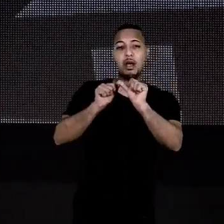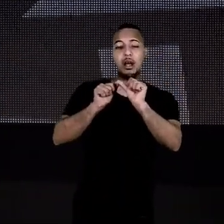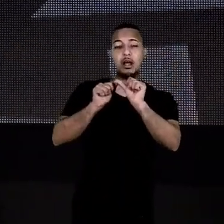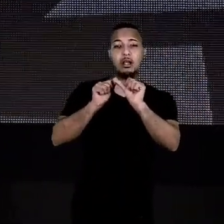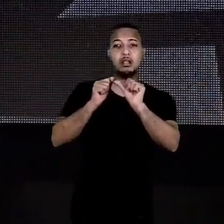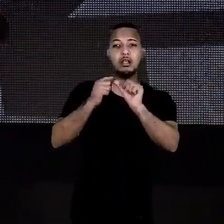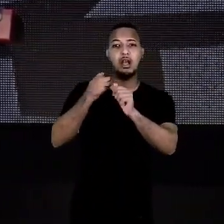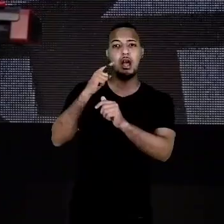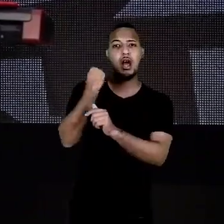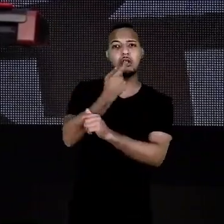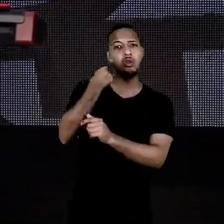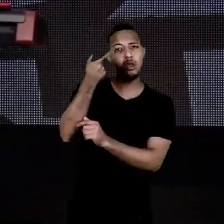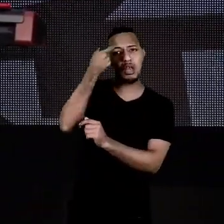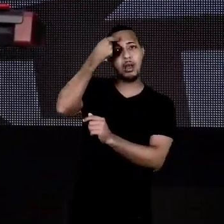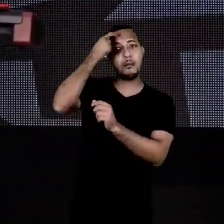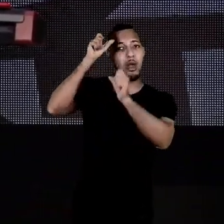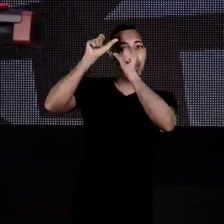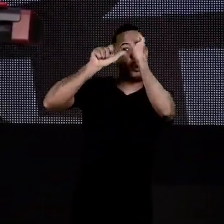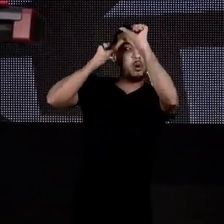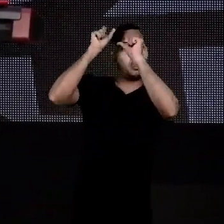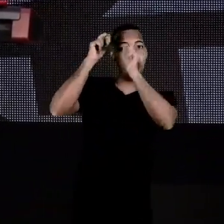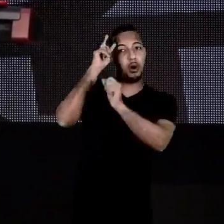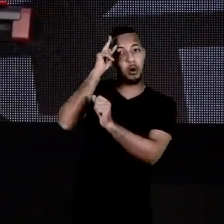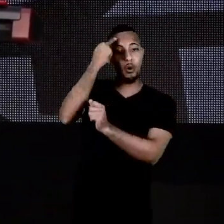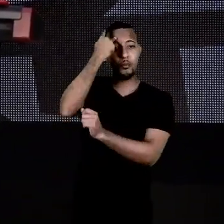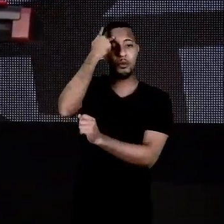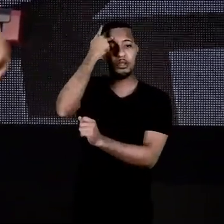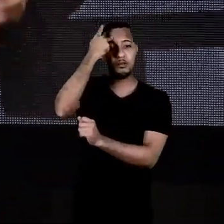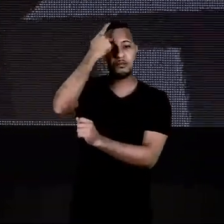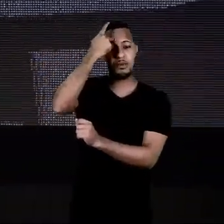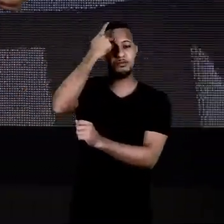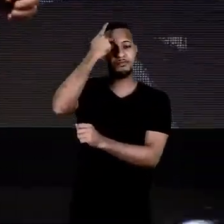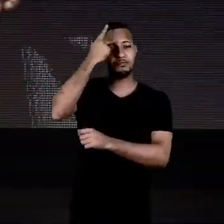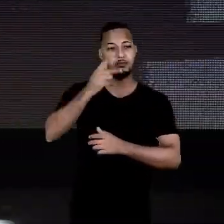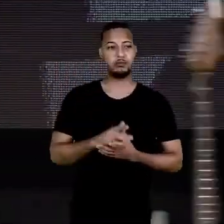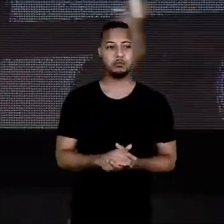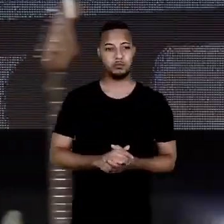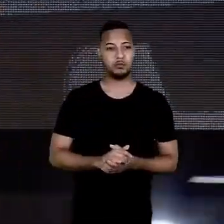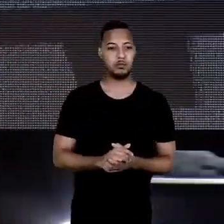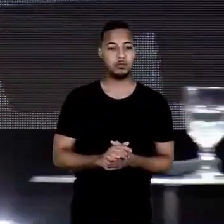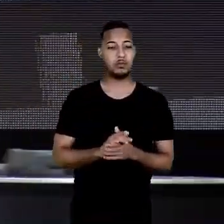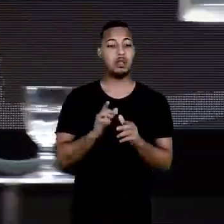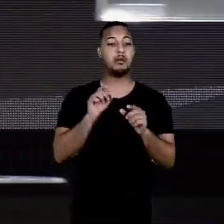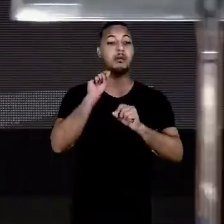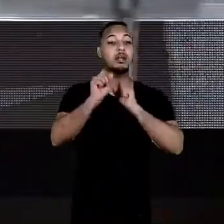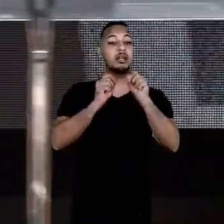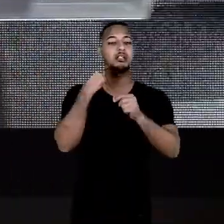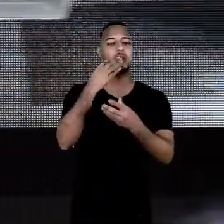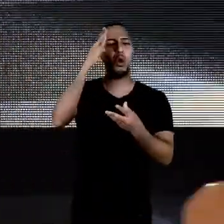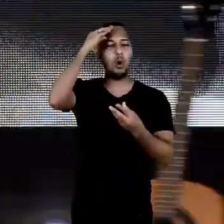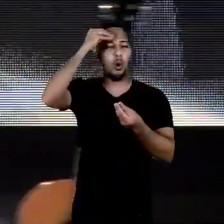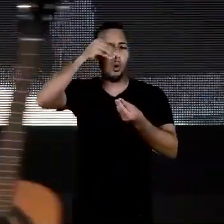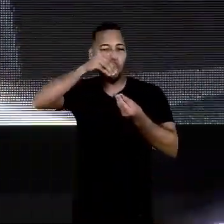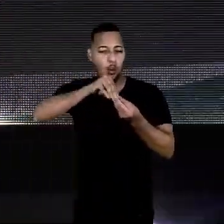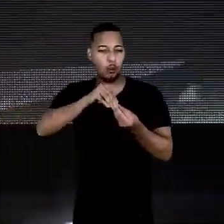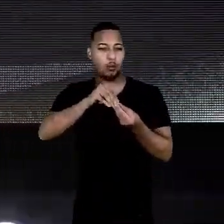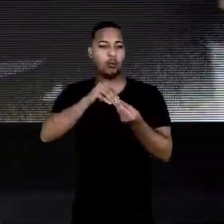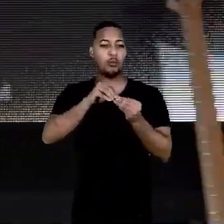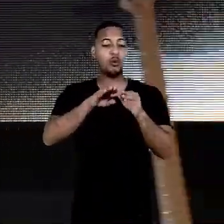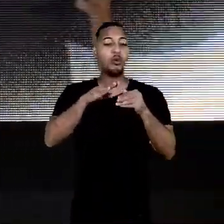mente, mentalidade, comportamento mental, para que compreendeis qual